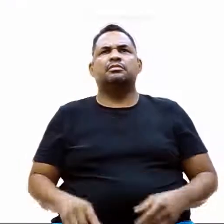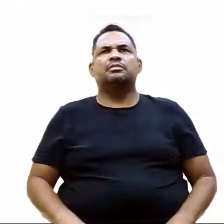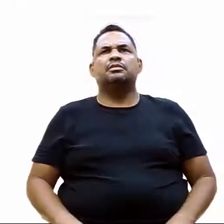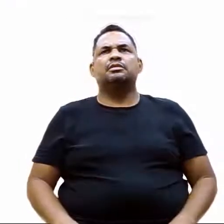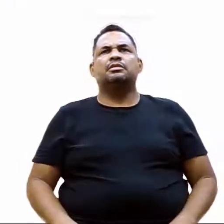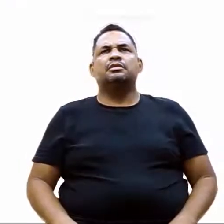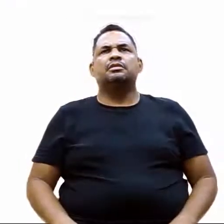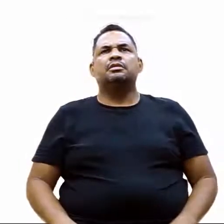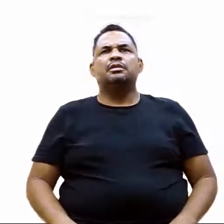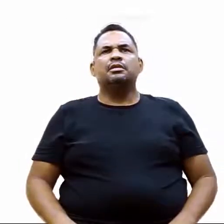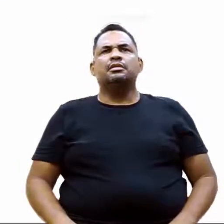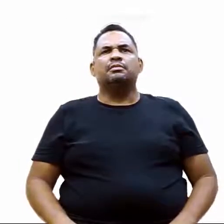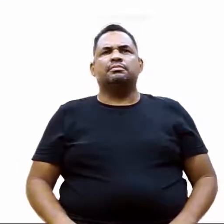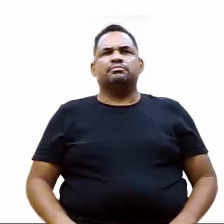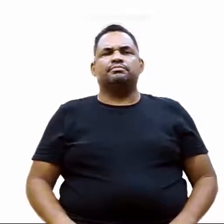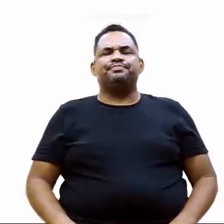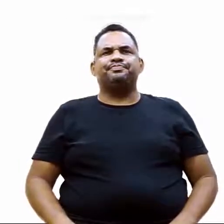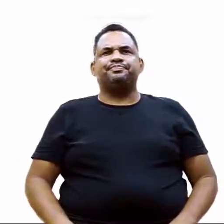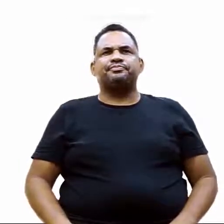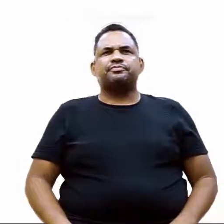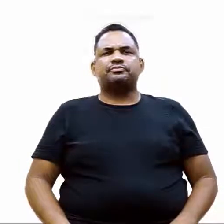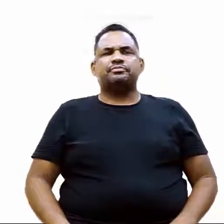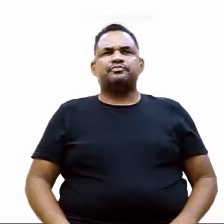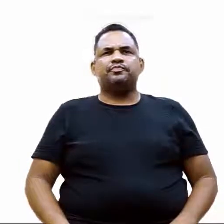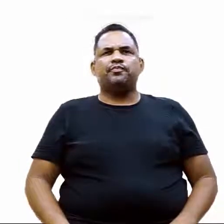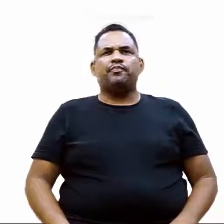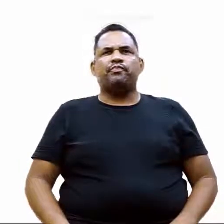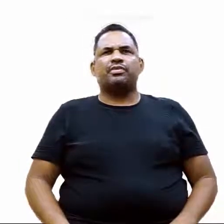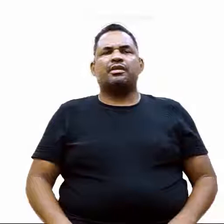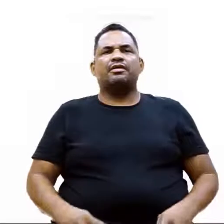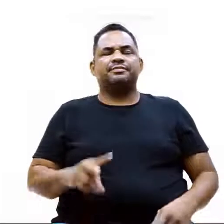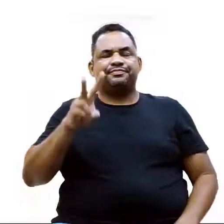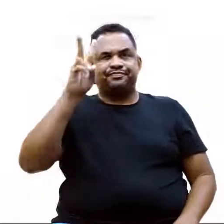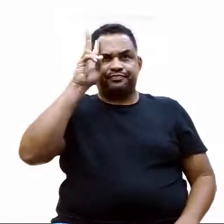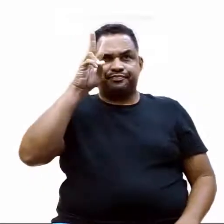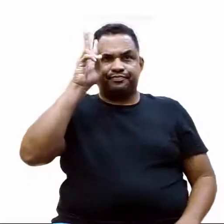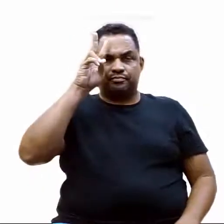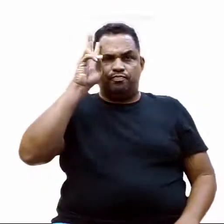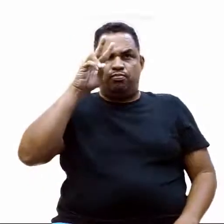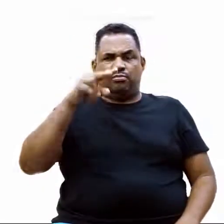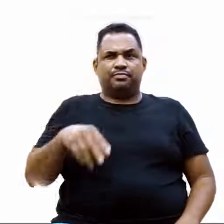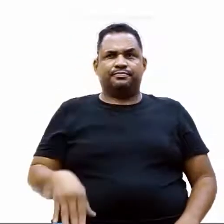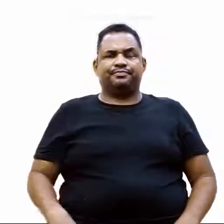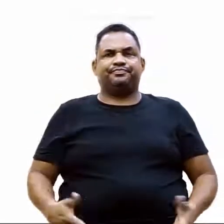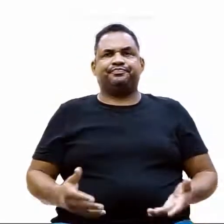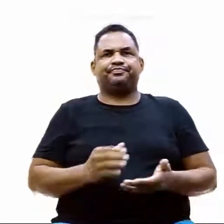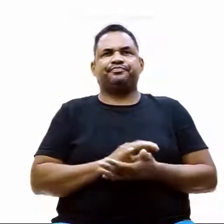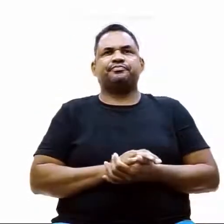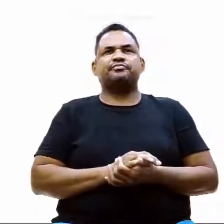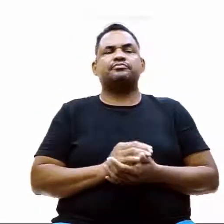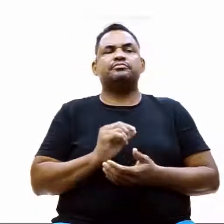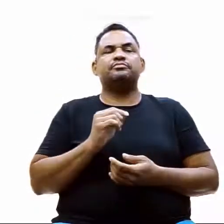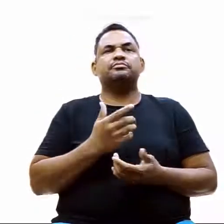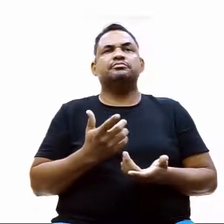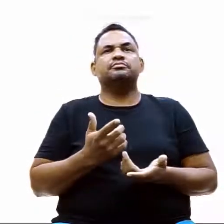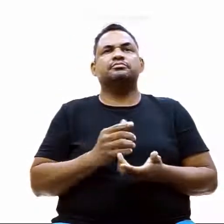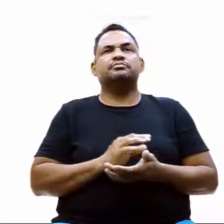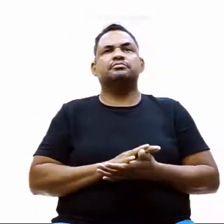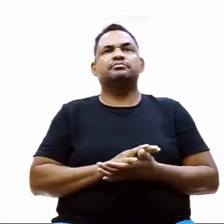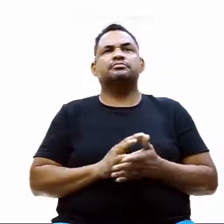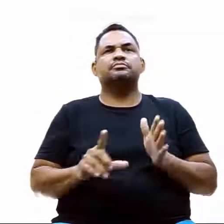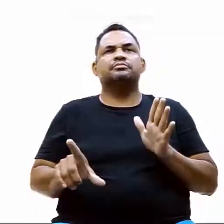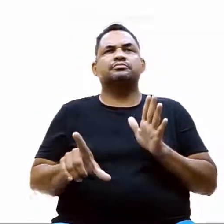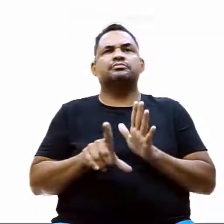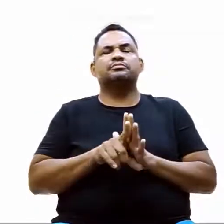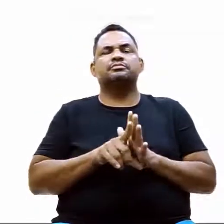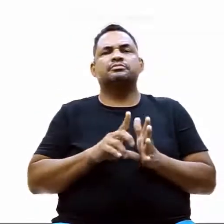Porque, olha aí, só lembrando um pouquinho, que isso é exatamente a lei de Lavoisier,